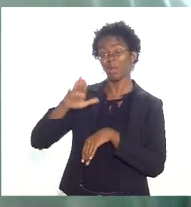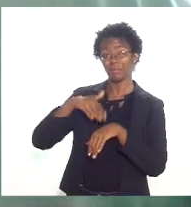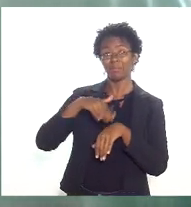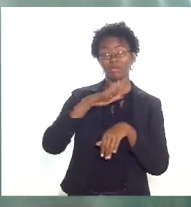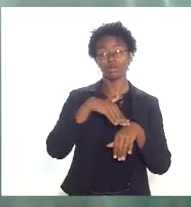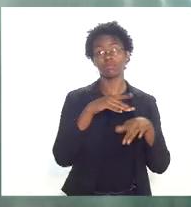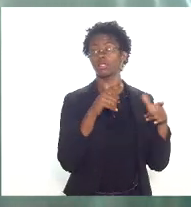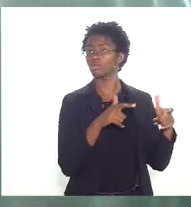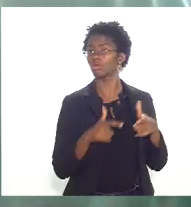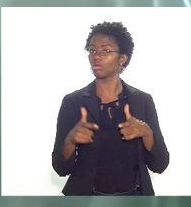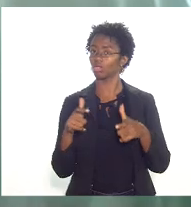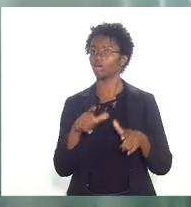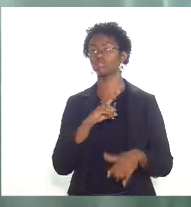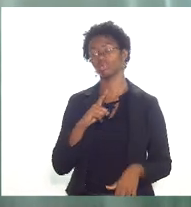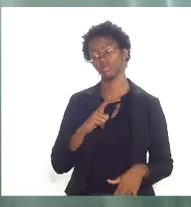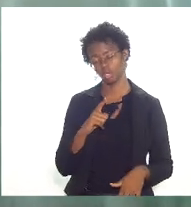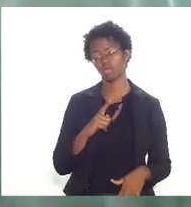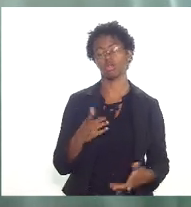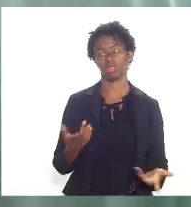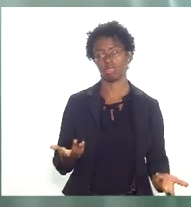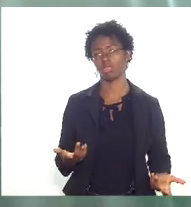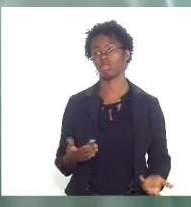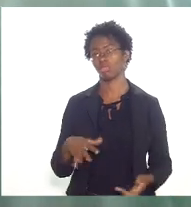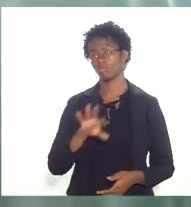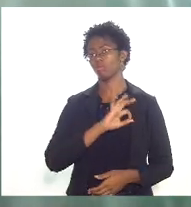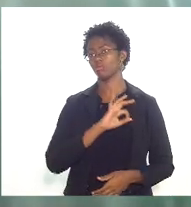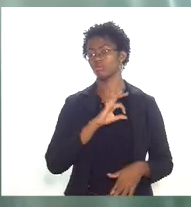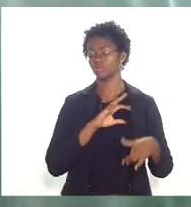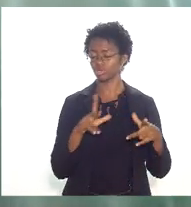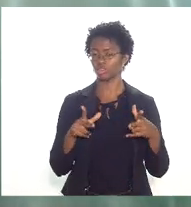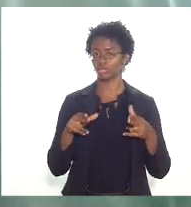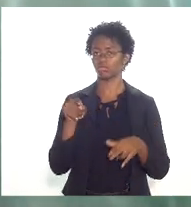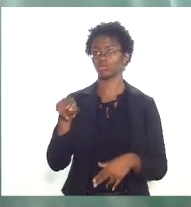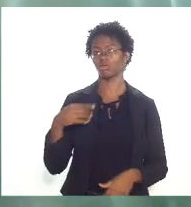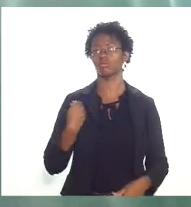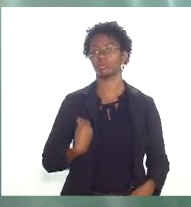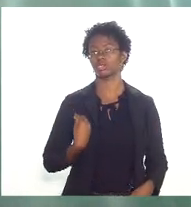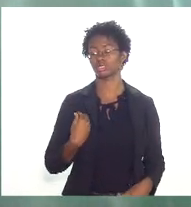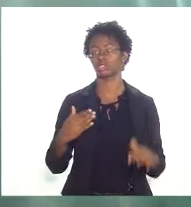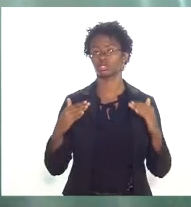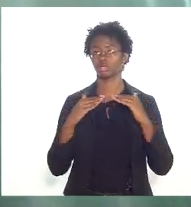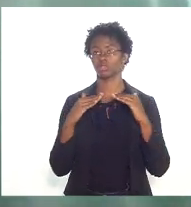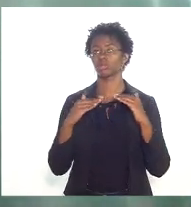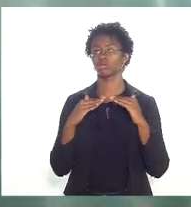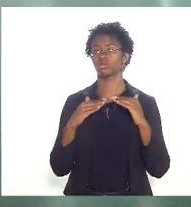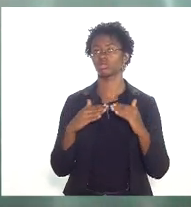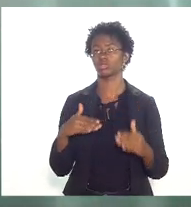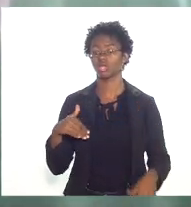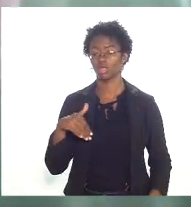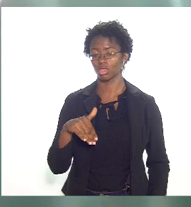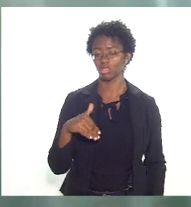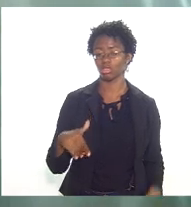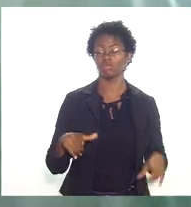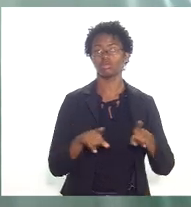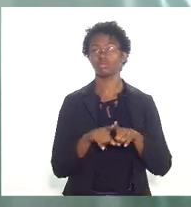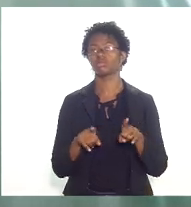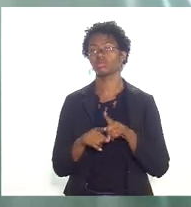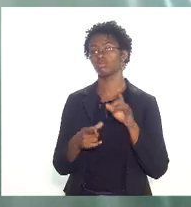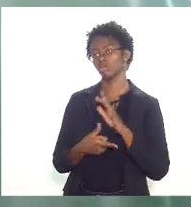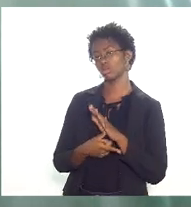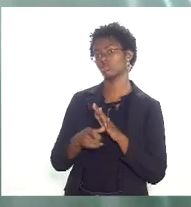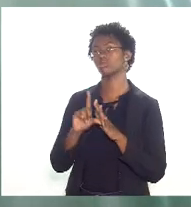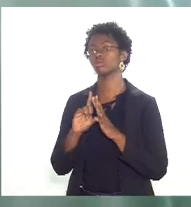nessa audiência pública diga-se de passagem com a presença e concordância da atual e do anterior